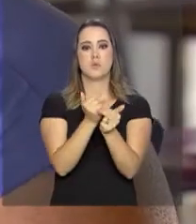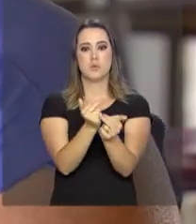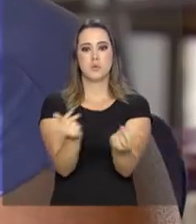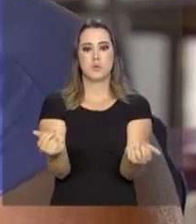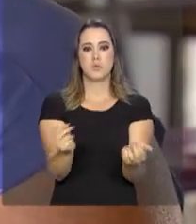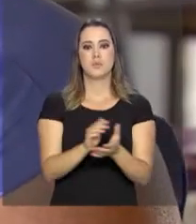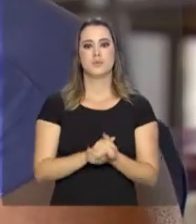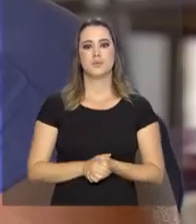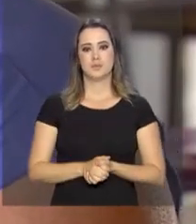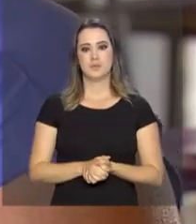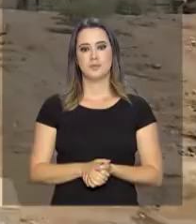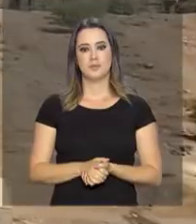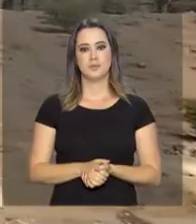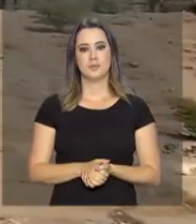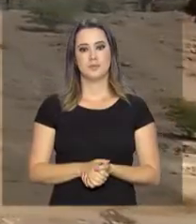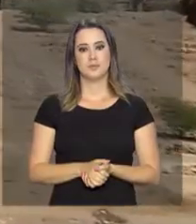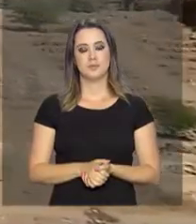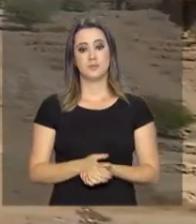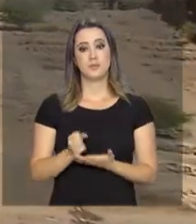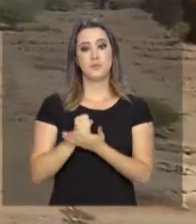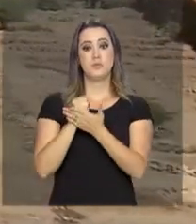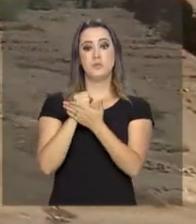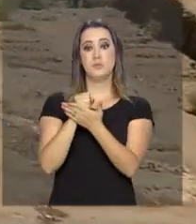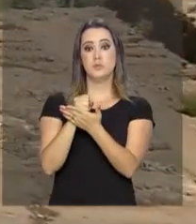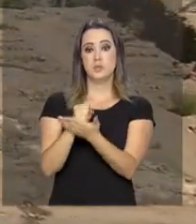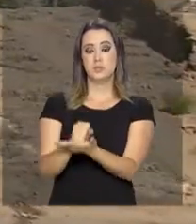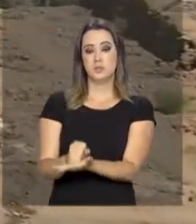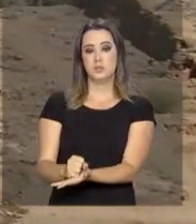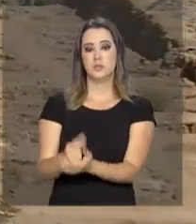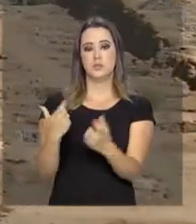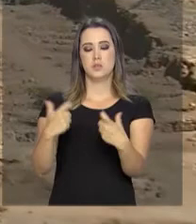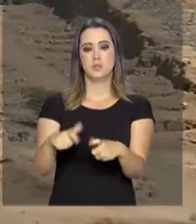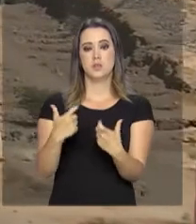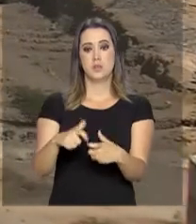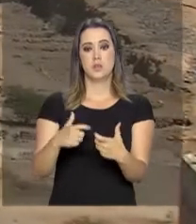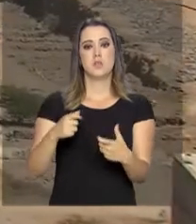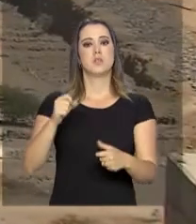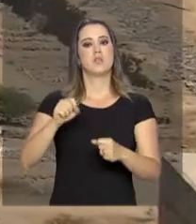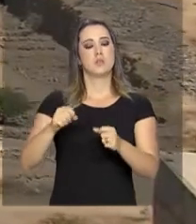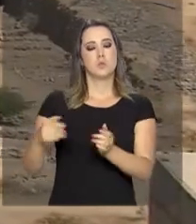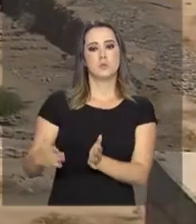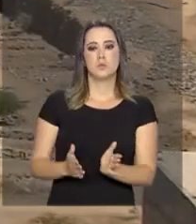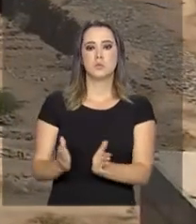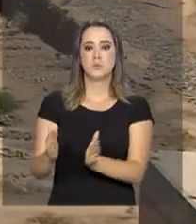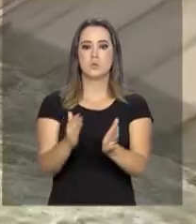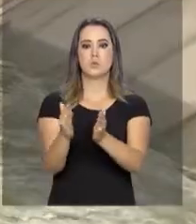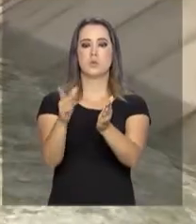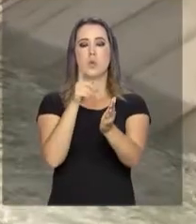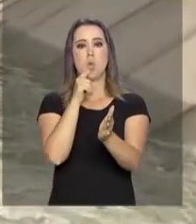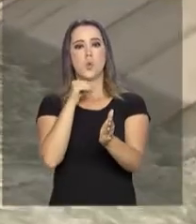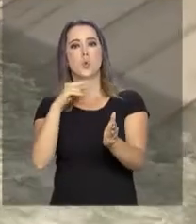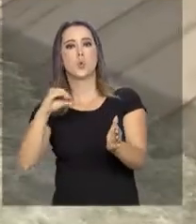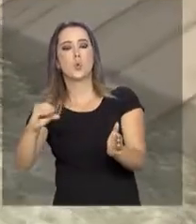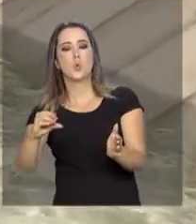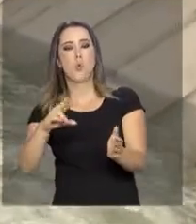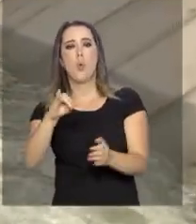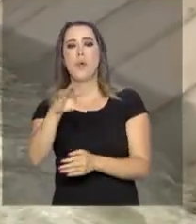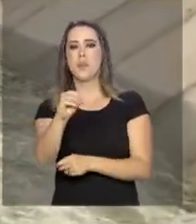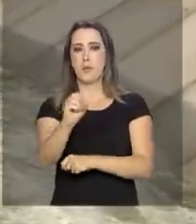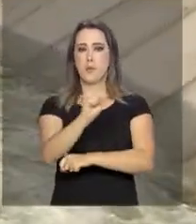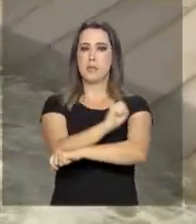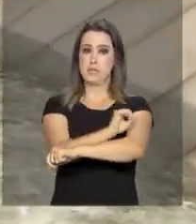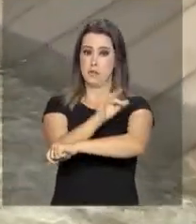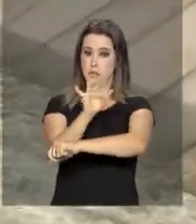canal. A entrega de mais uma etapa do Eixo Norte do projeto de integração do São Francisco aproxima o